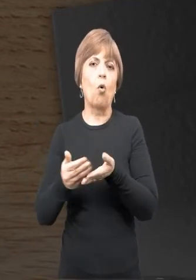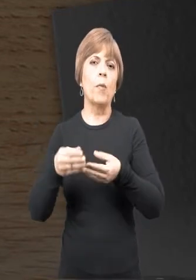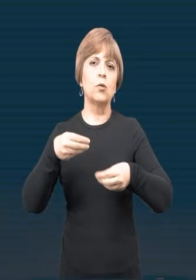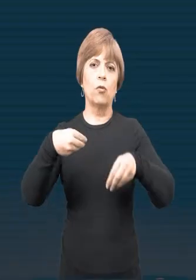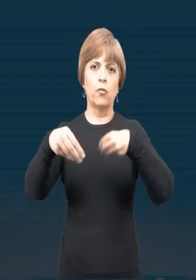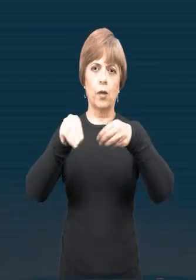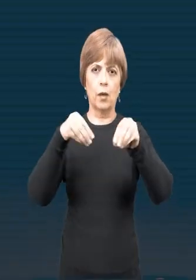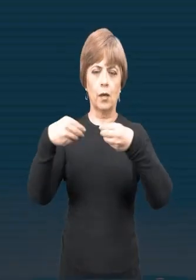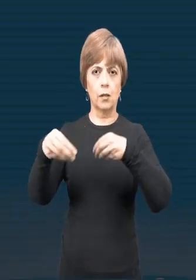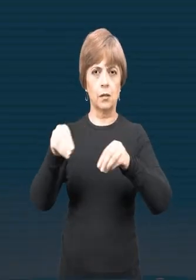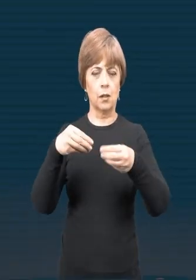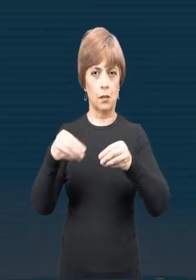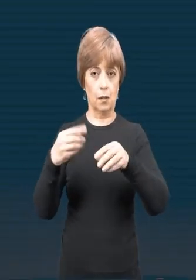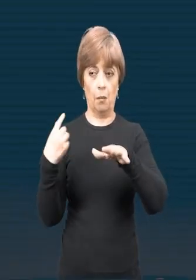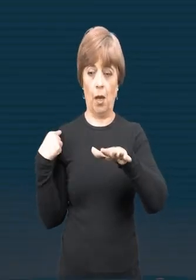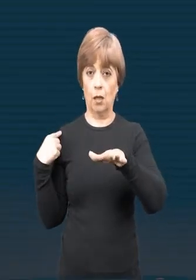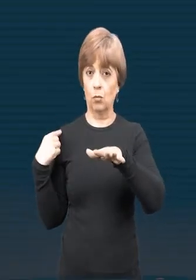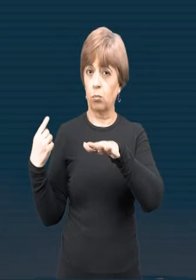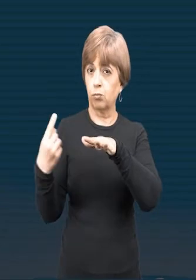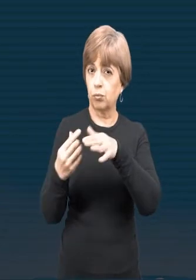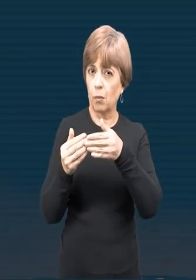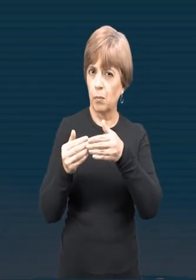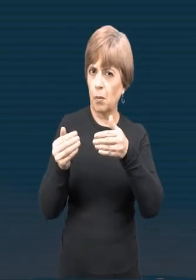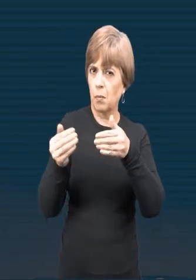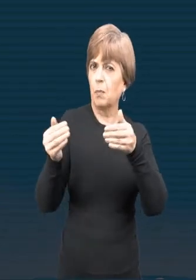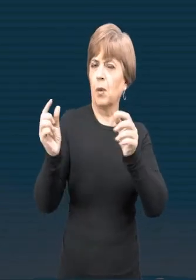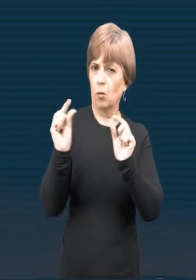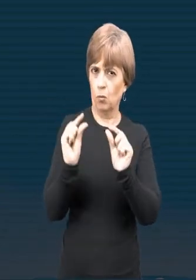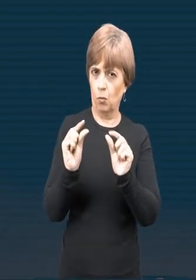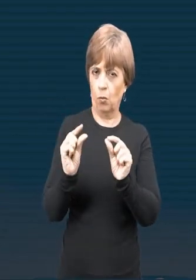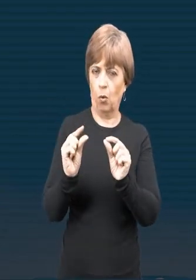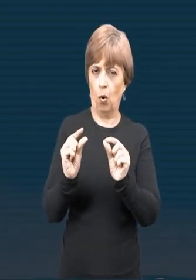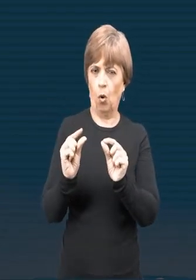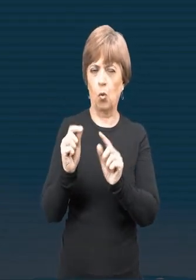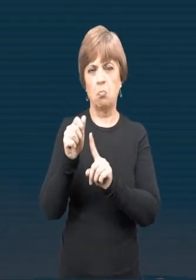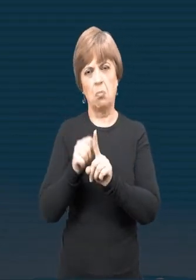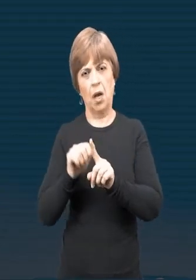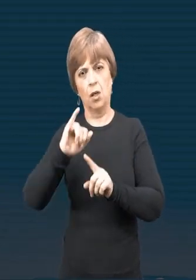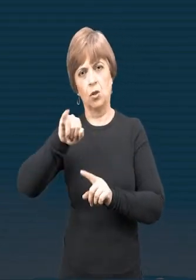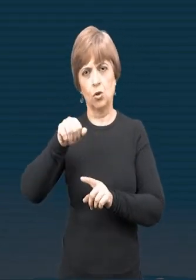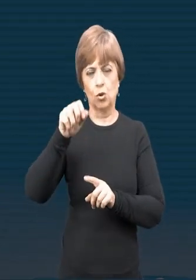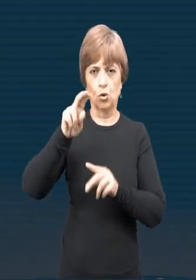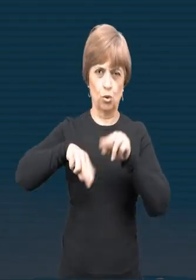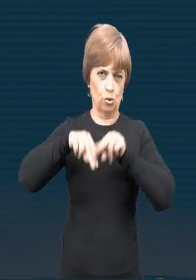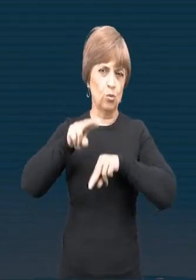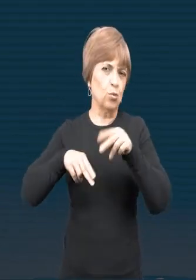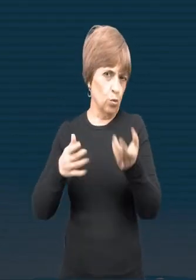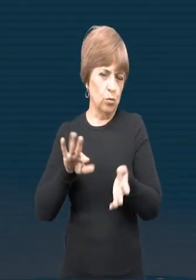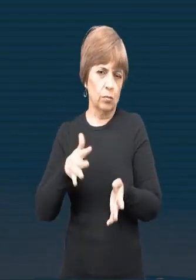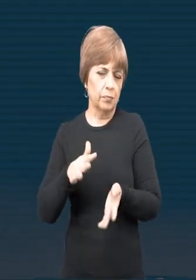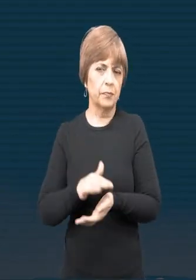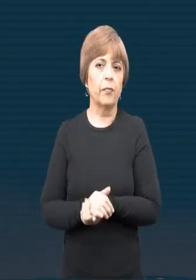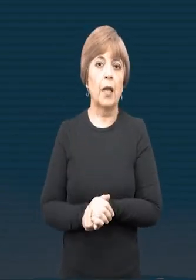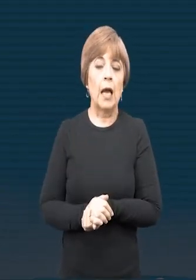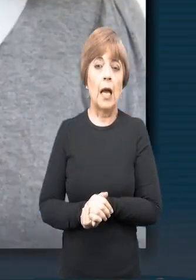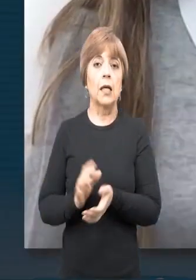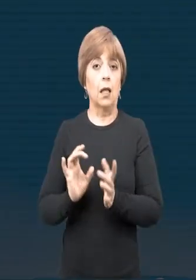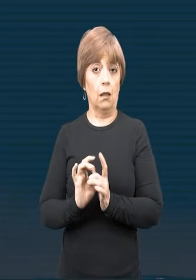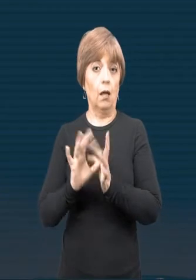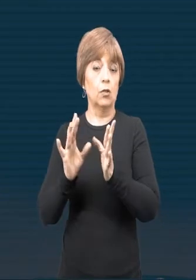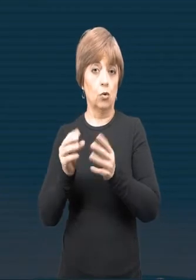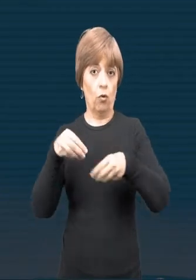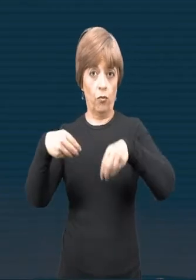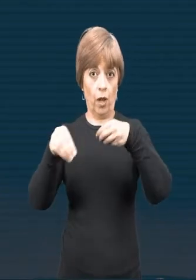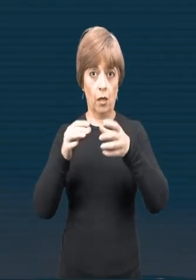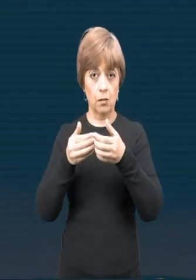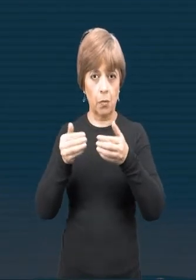flexibilização desse distanciamento depois do decreto estadual em meados de junho, que permitiu essa flexibilização. E desde então o